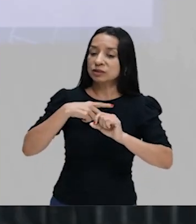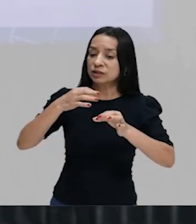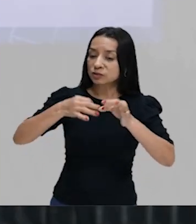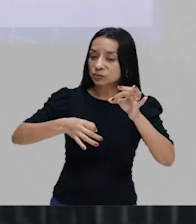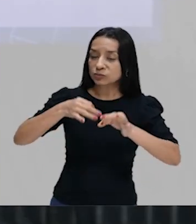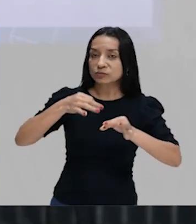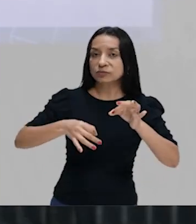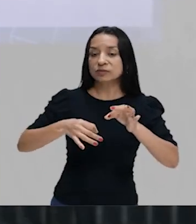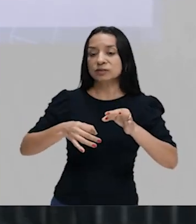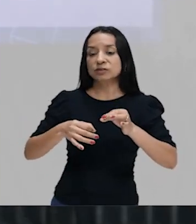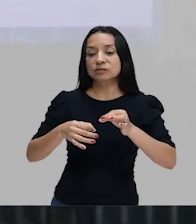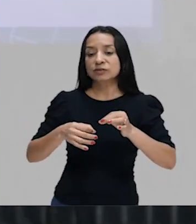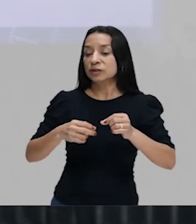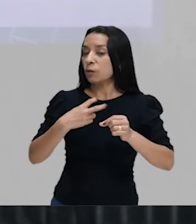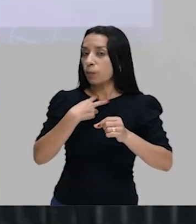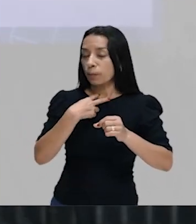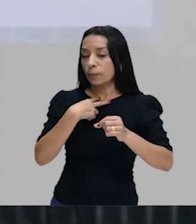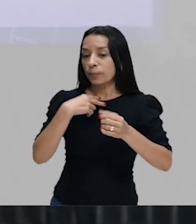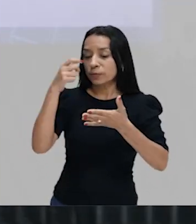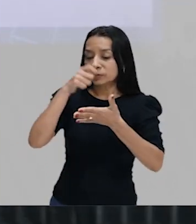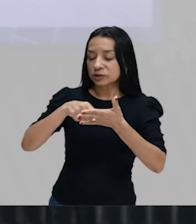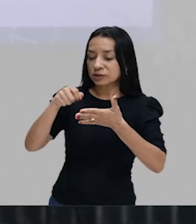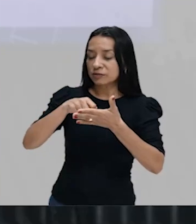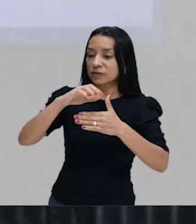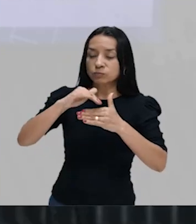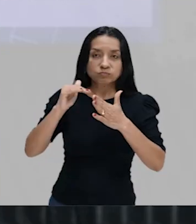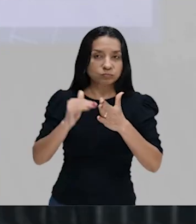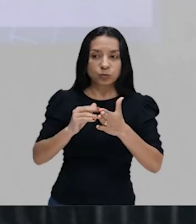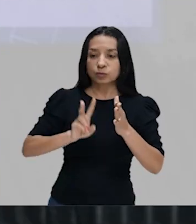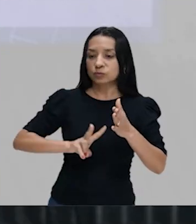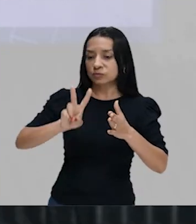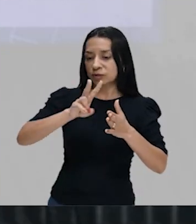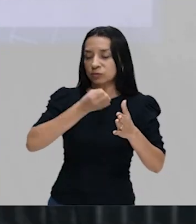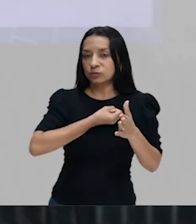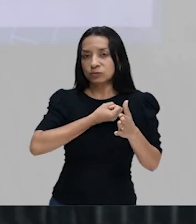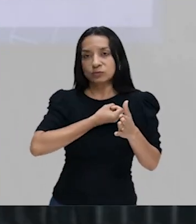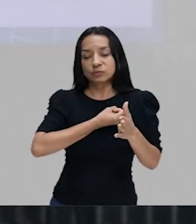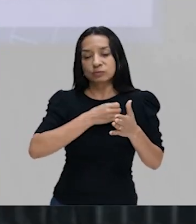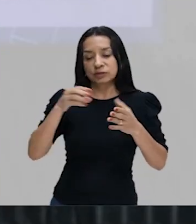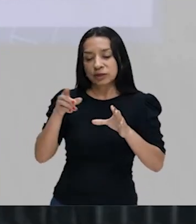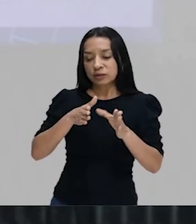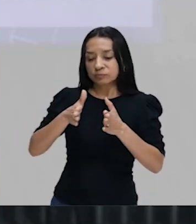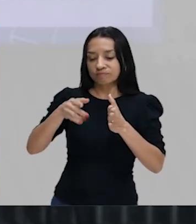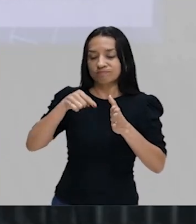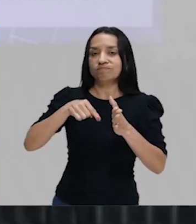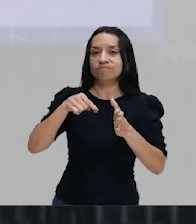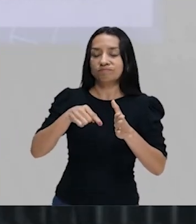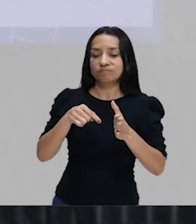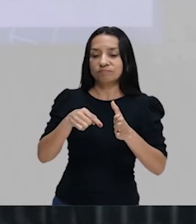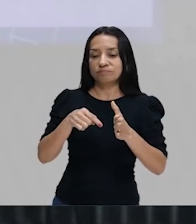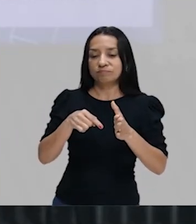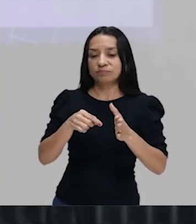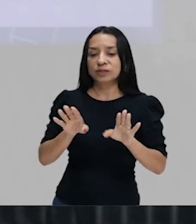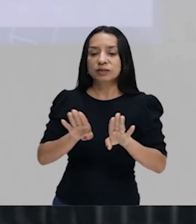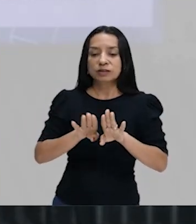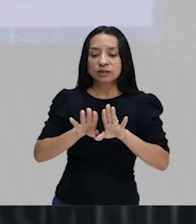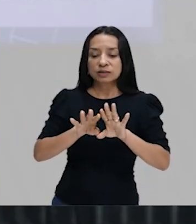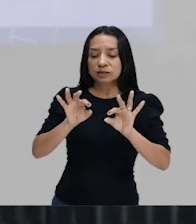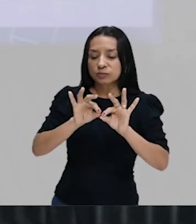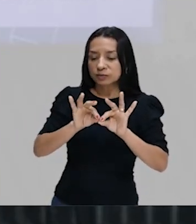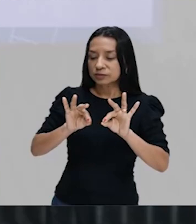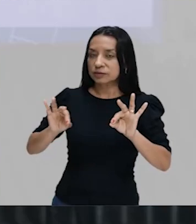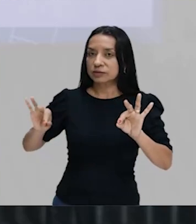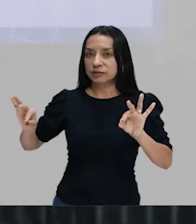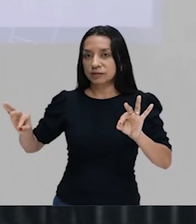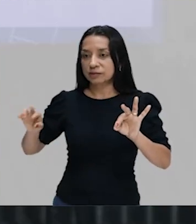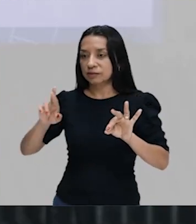enumerar todos os valores dentro desse intervalo aí, tá bom? E na reta real, nós também podemos representar esse intervalo